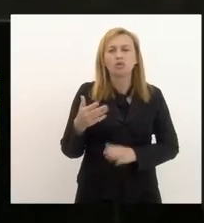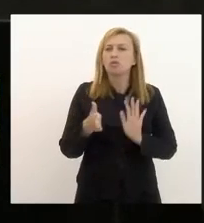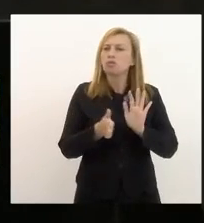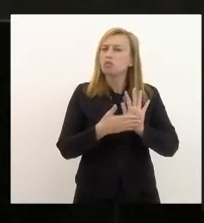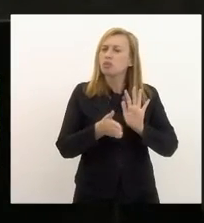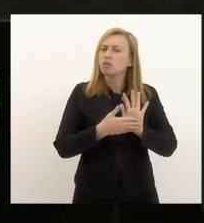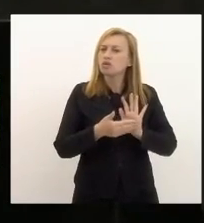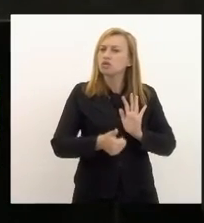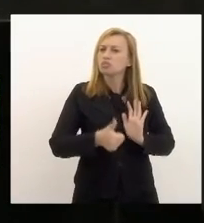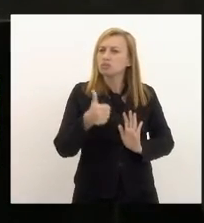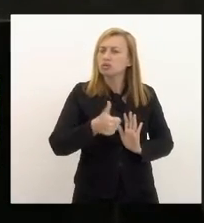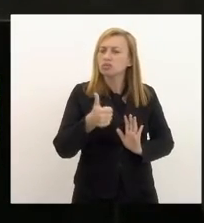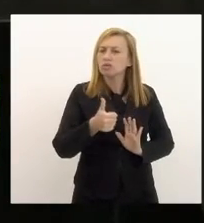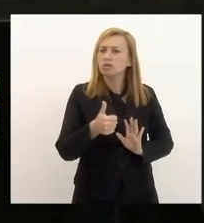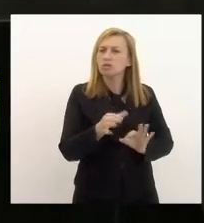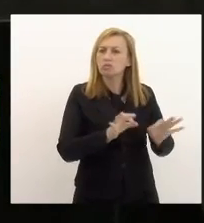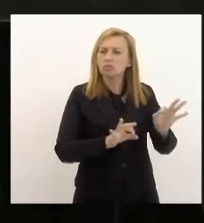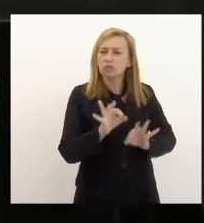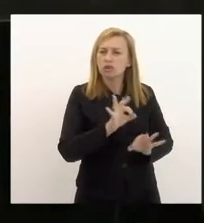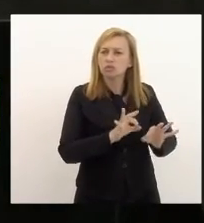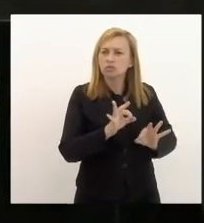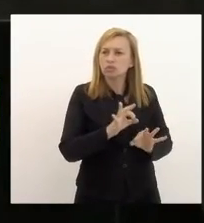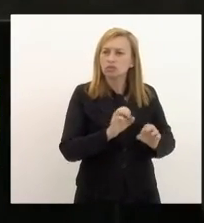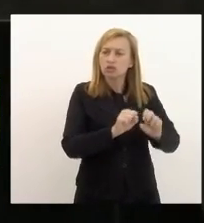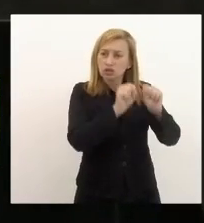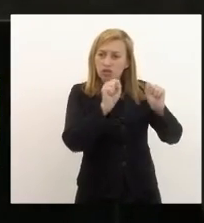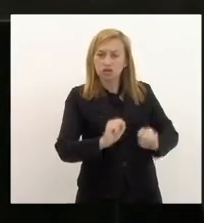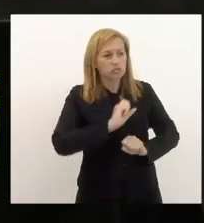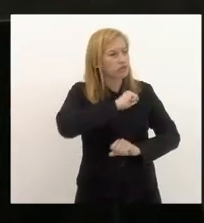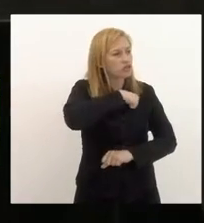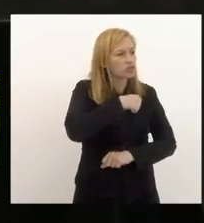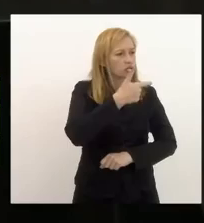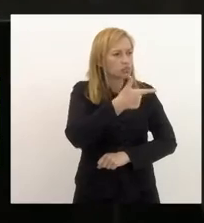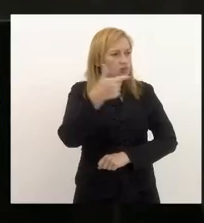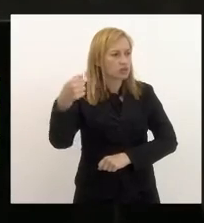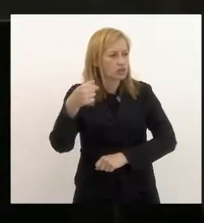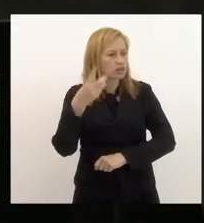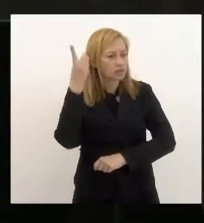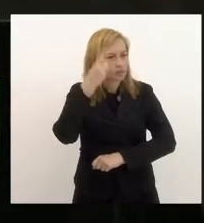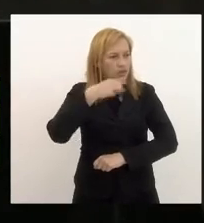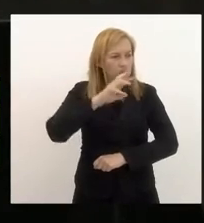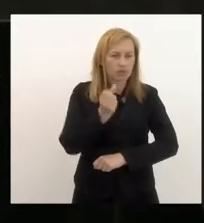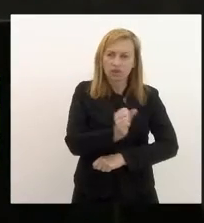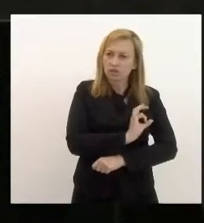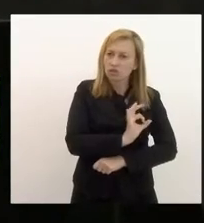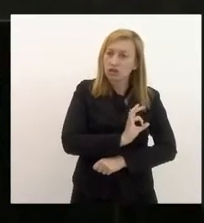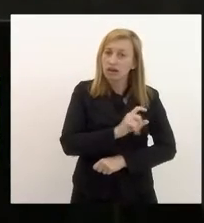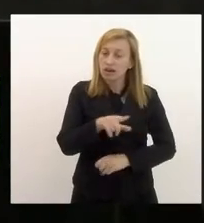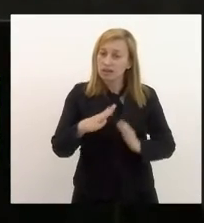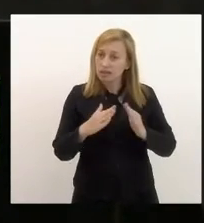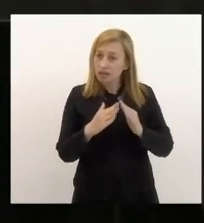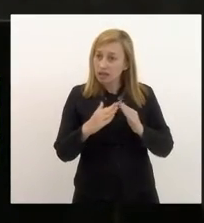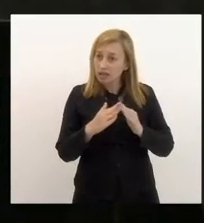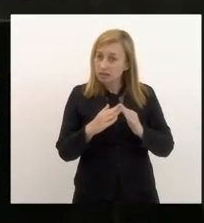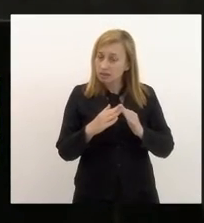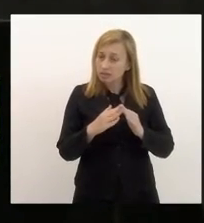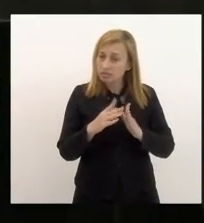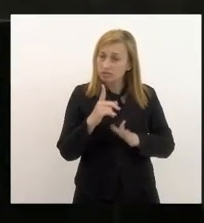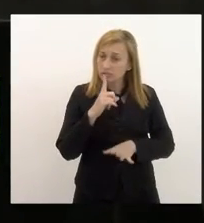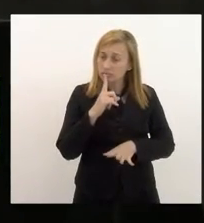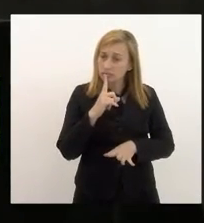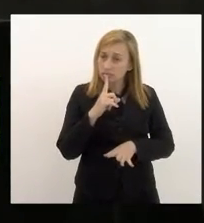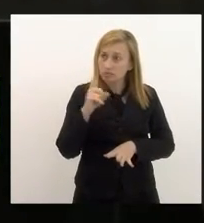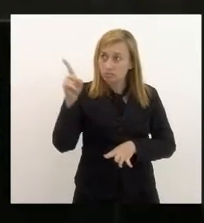foi proposto o primeiro plano de regime de recuperação fiscal e 2017 que tá na massa Rocha que essa casa que ficou chateada lá no